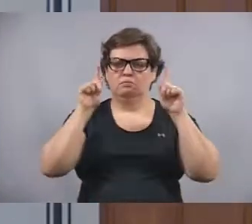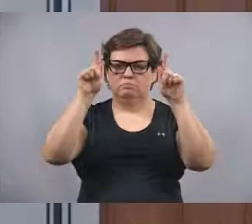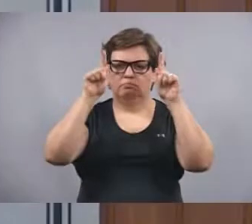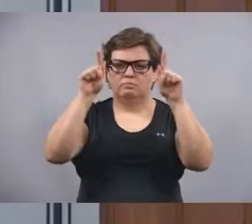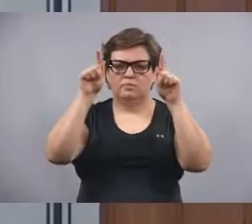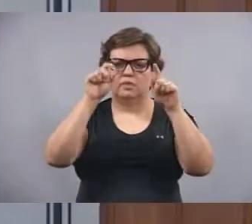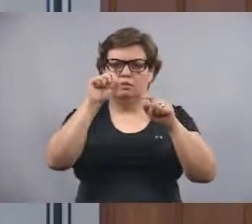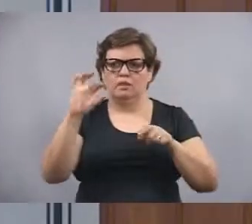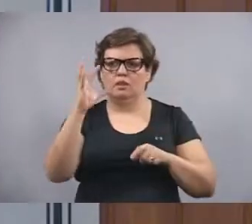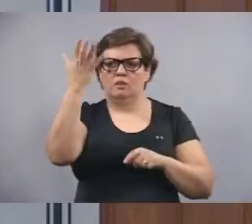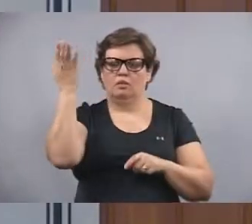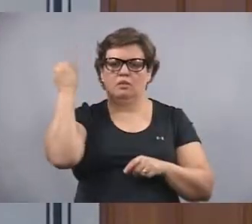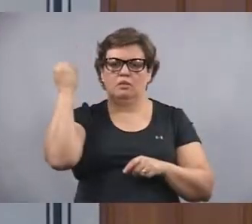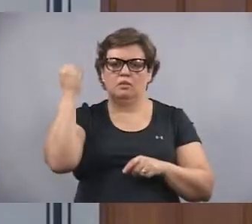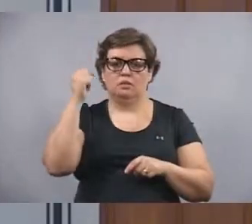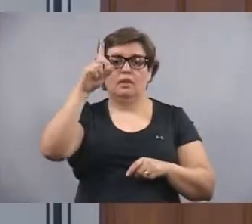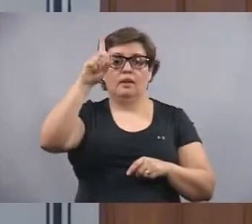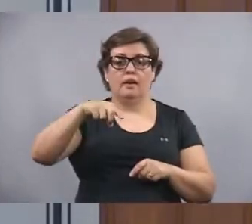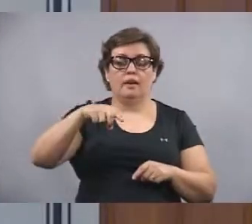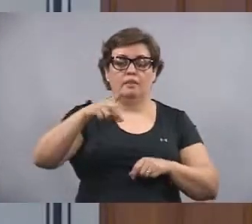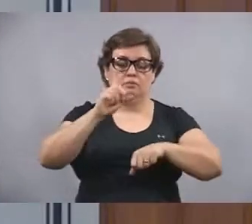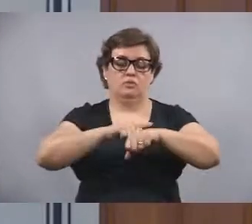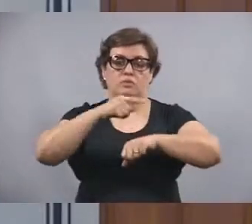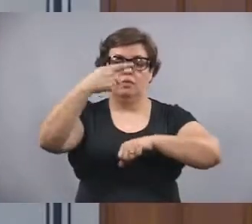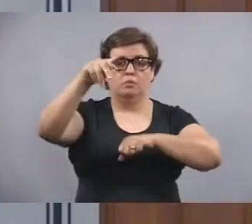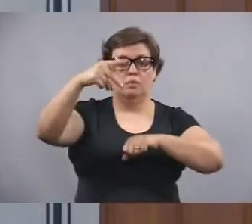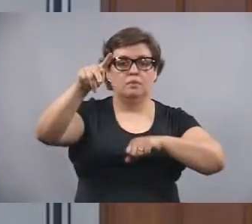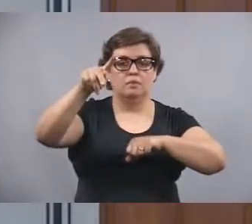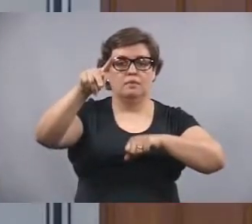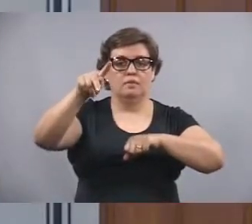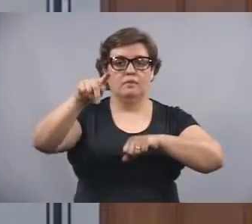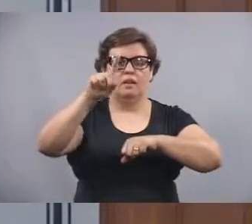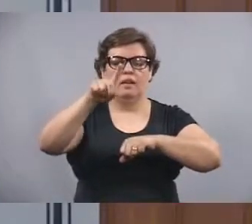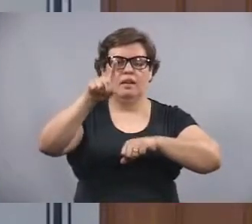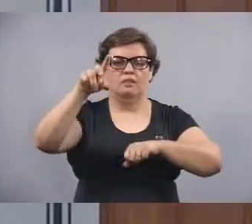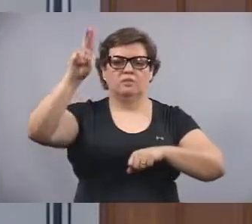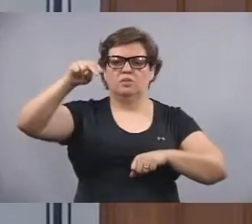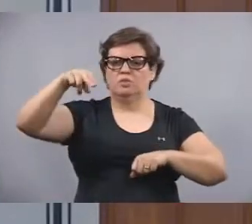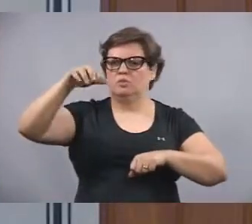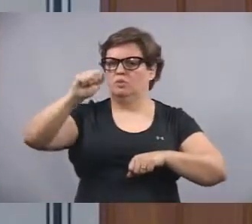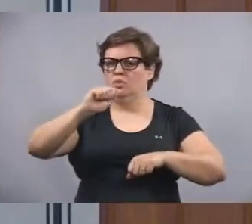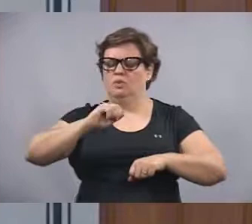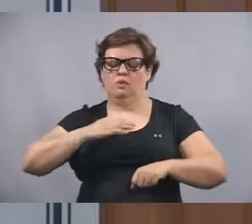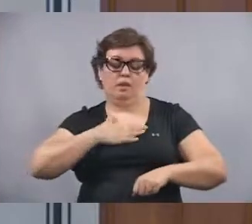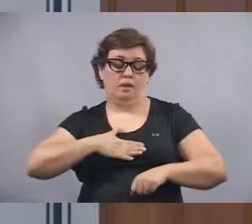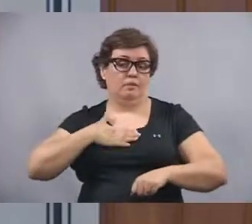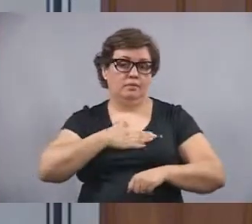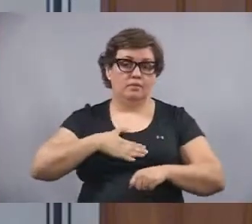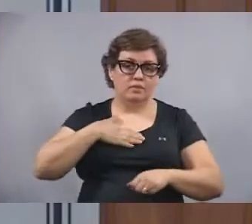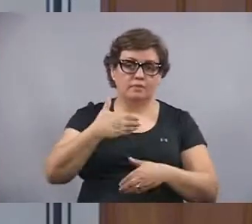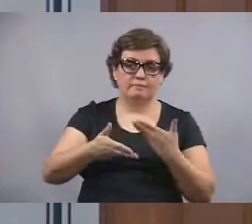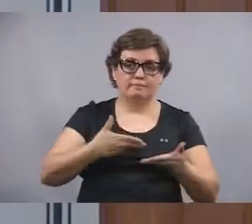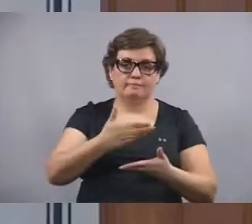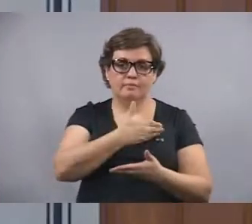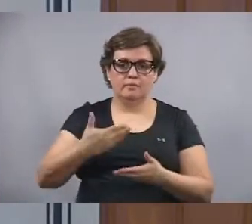aconteceu nessa cidade passou pela mão deles. Eles nunca gostaram de servidor público, nunca.